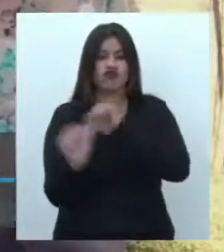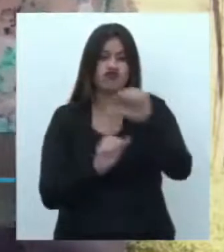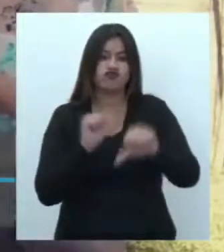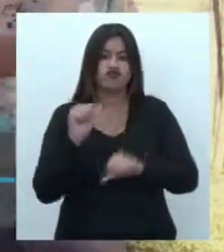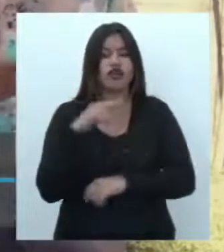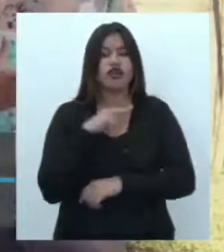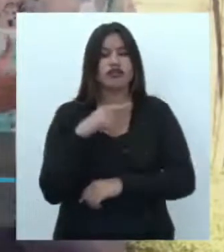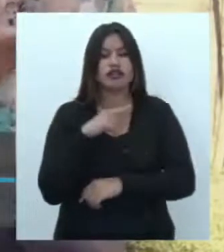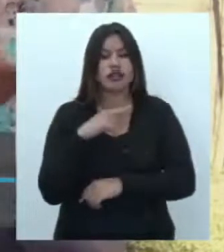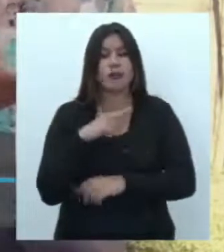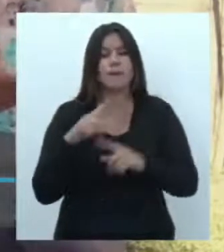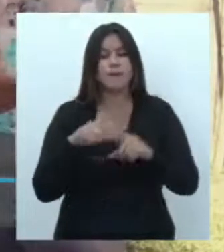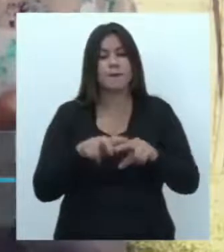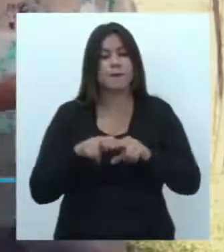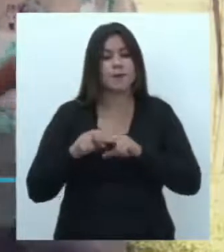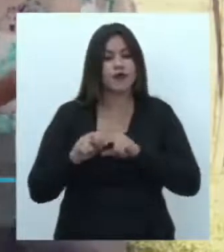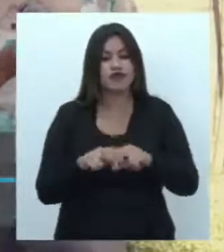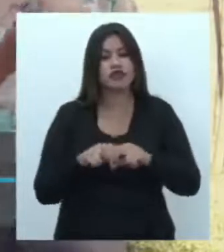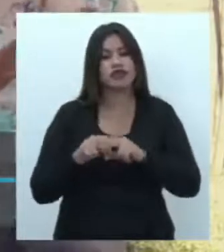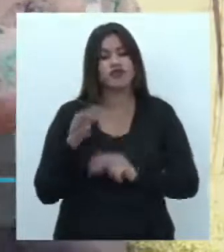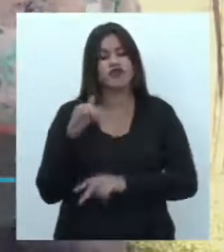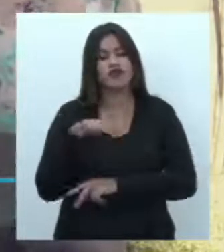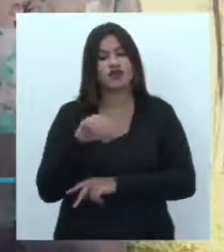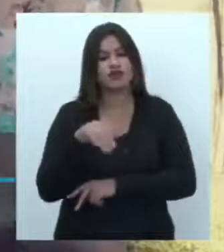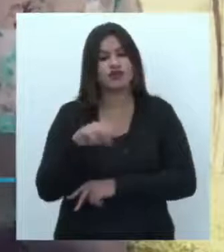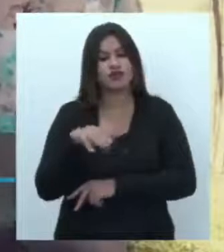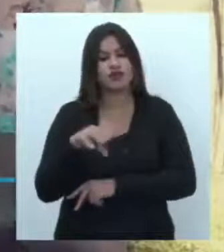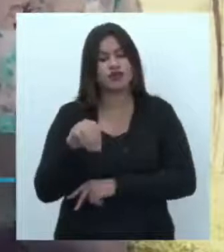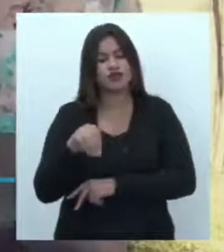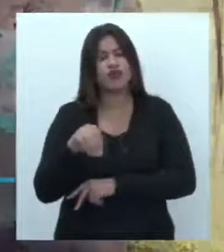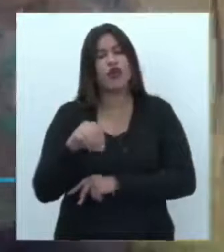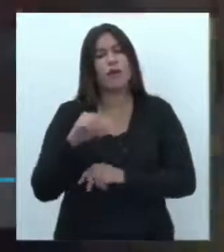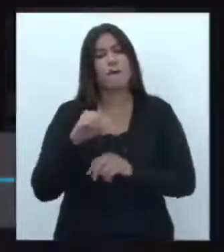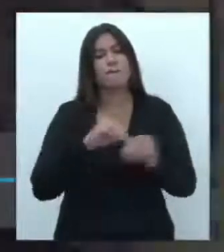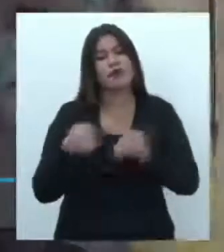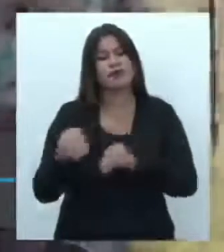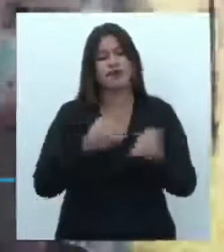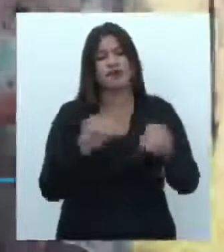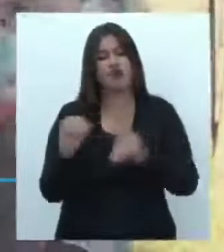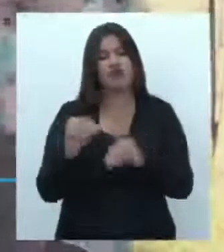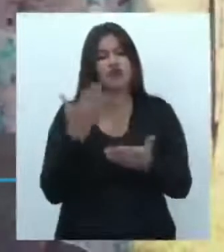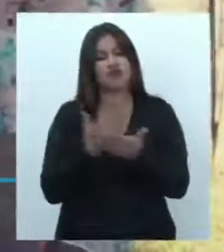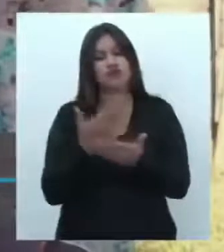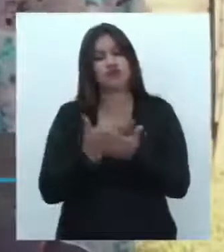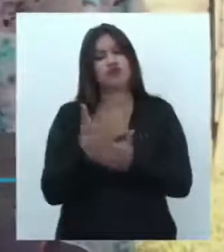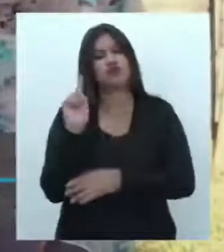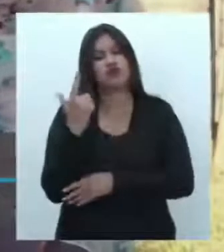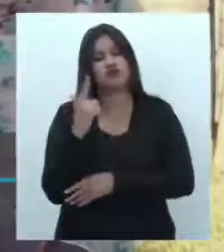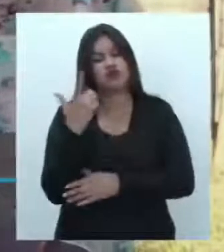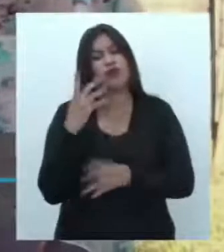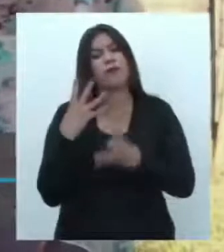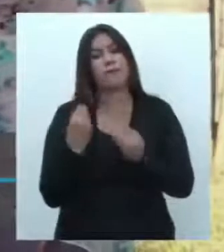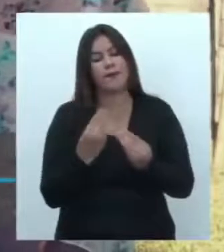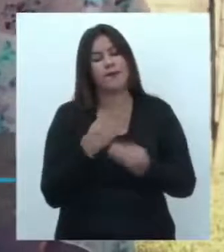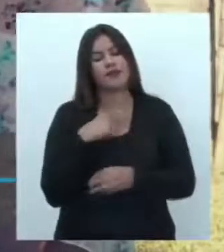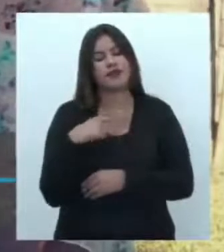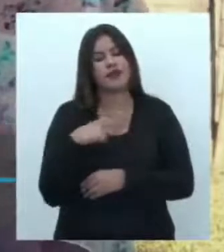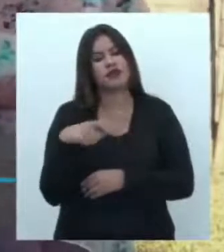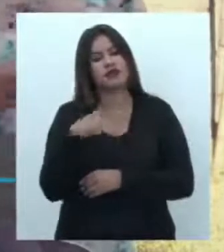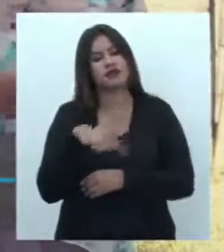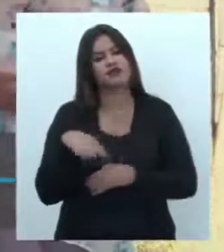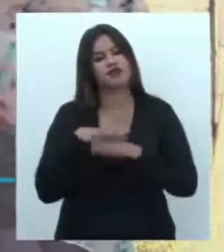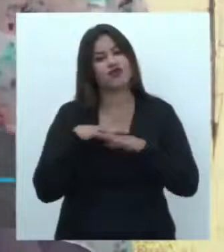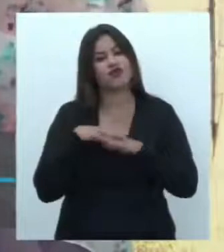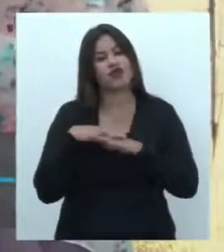Por isso, o fenômeno migratório é muito estudado pela geografia. Para essa nossa conversa, o que eu gostaria de